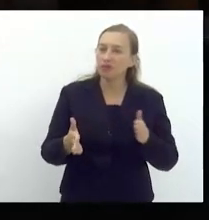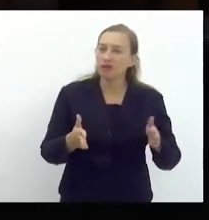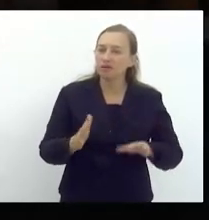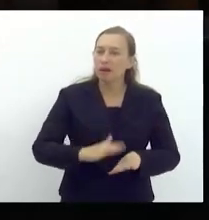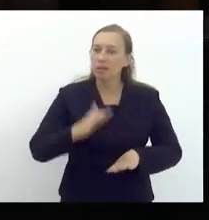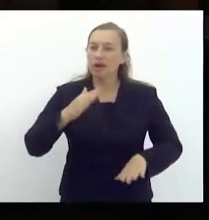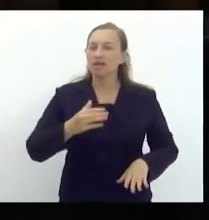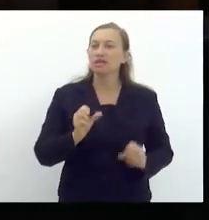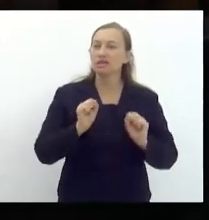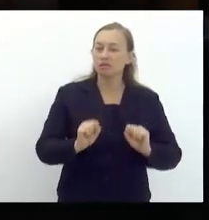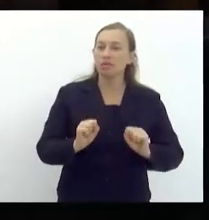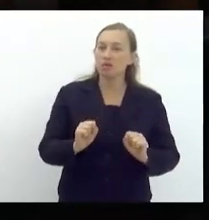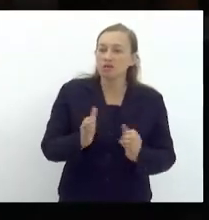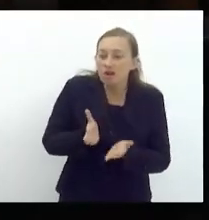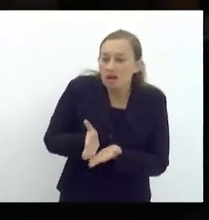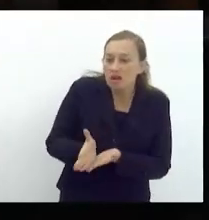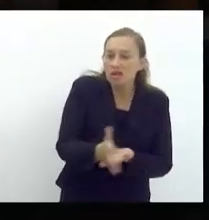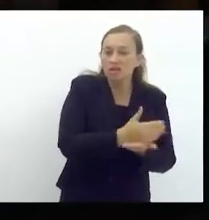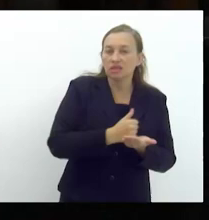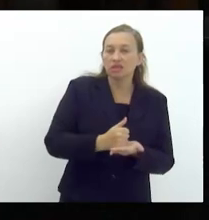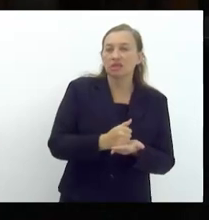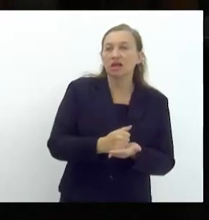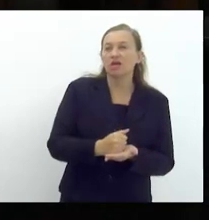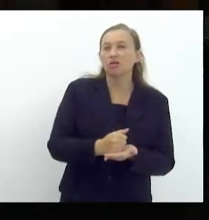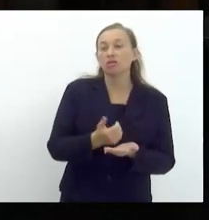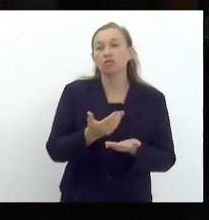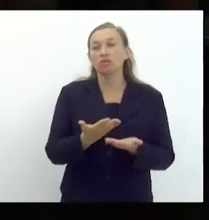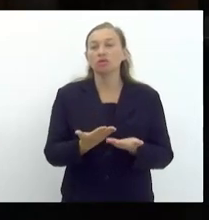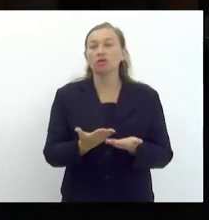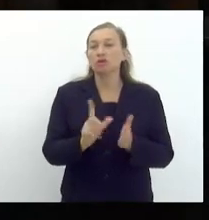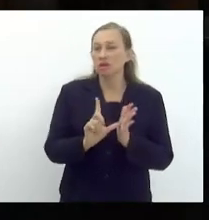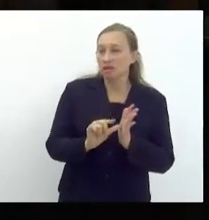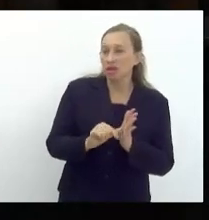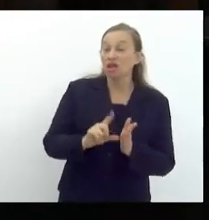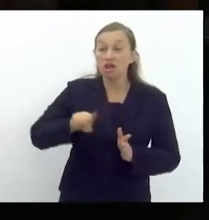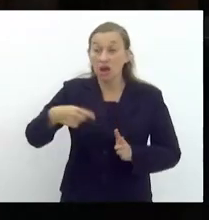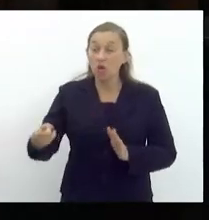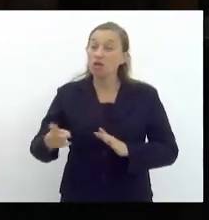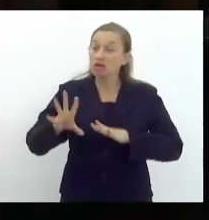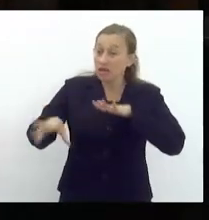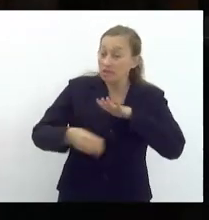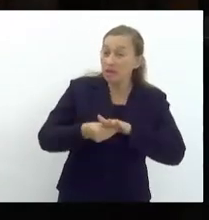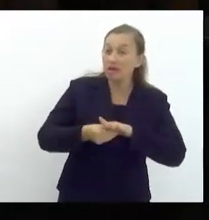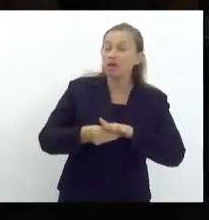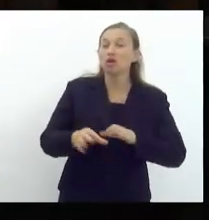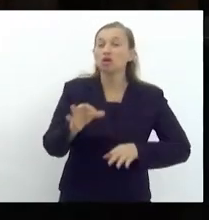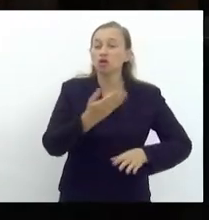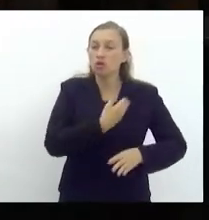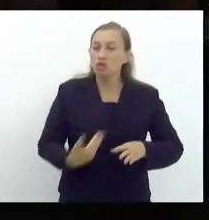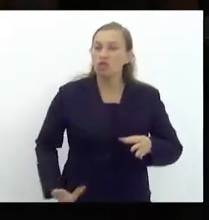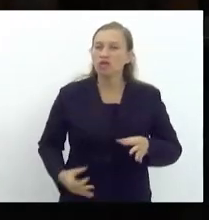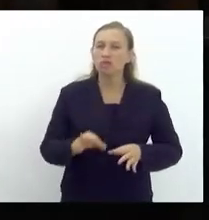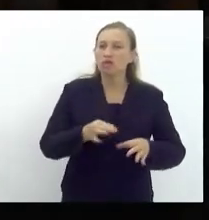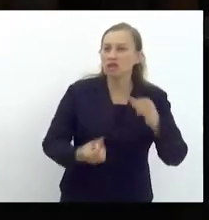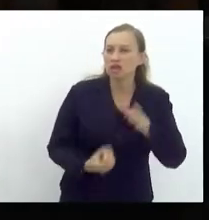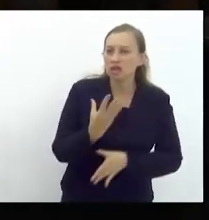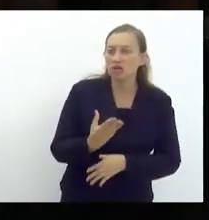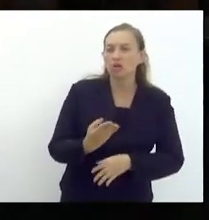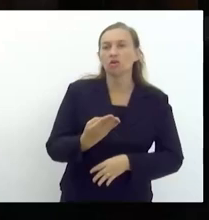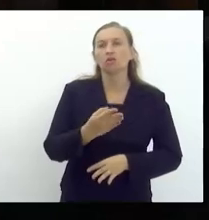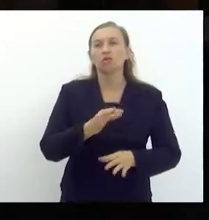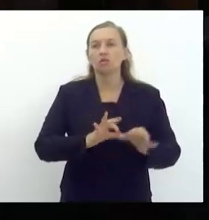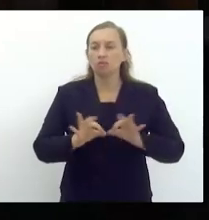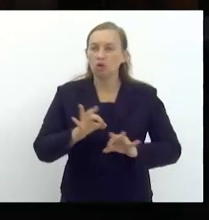essas famílias possam resgatar esses recursos a outra emenda é para que o governo crie um programa de